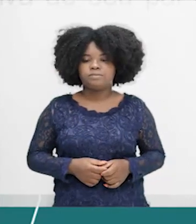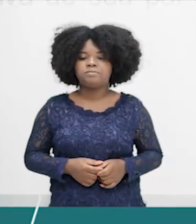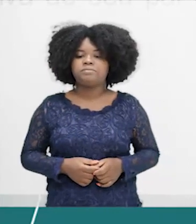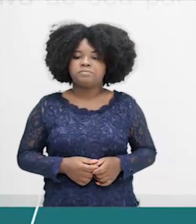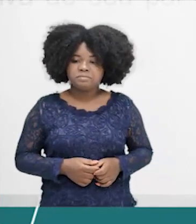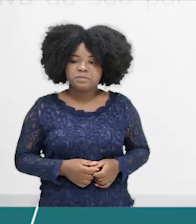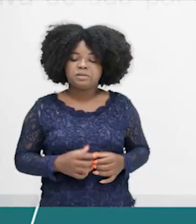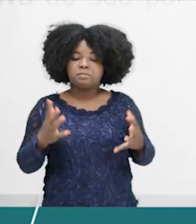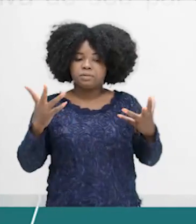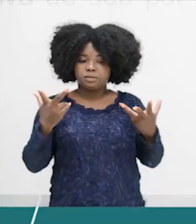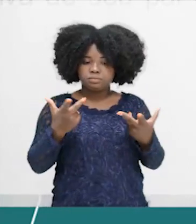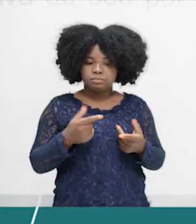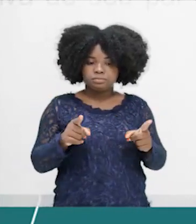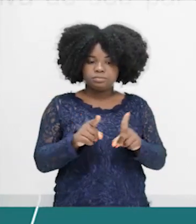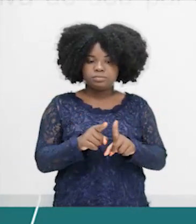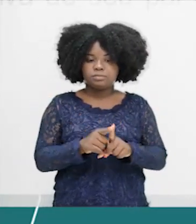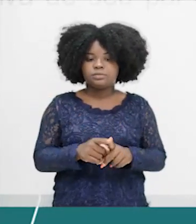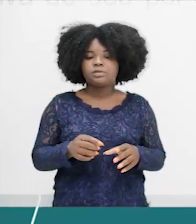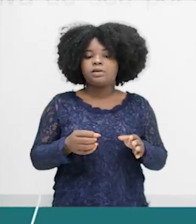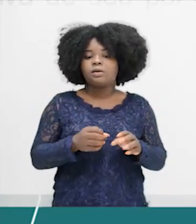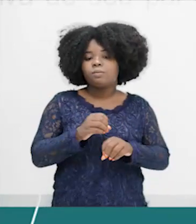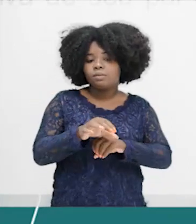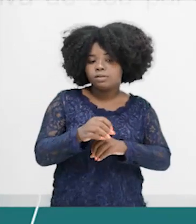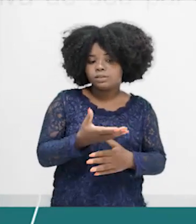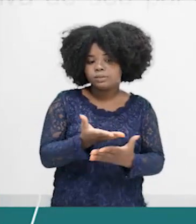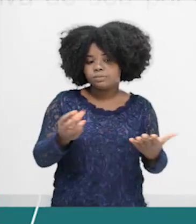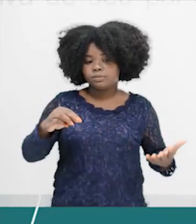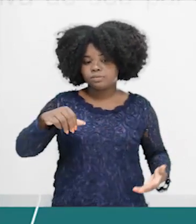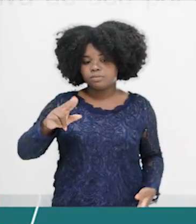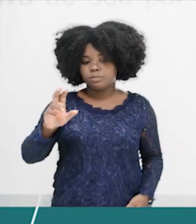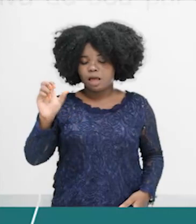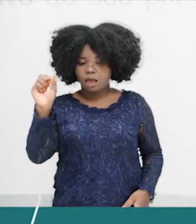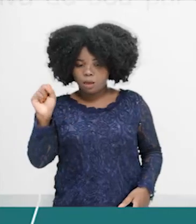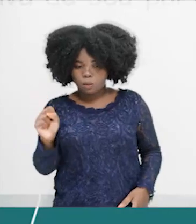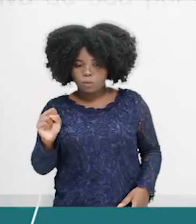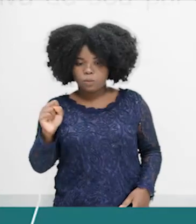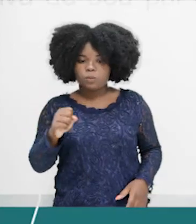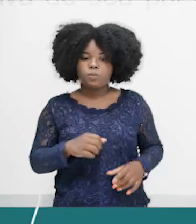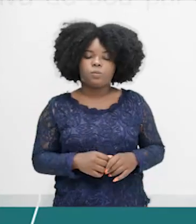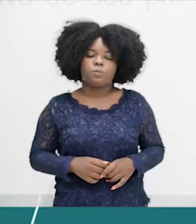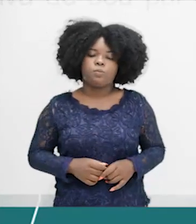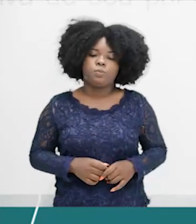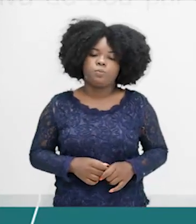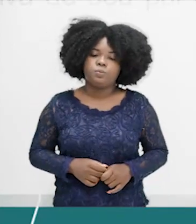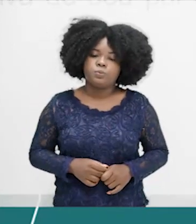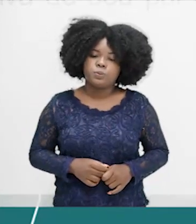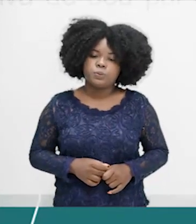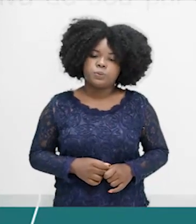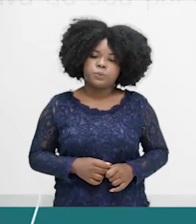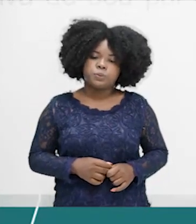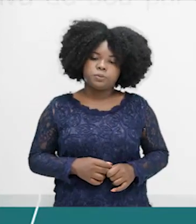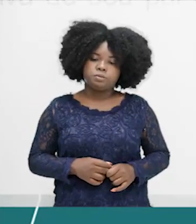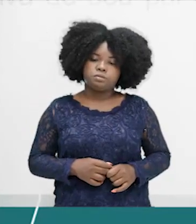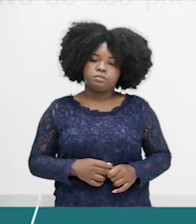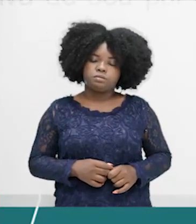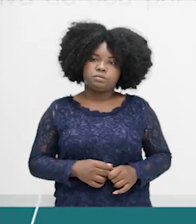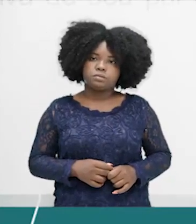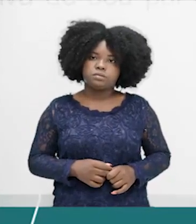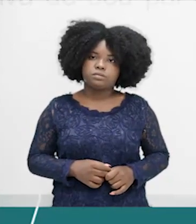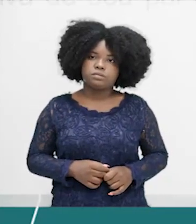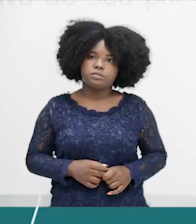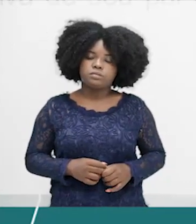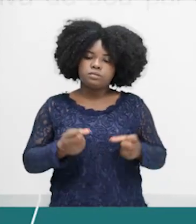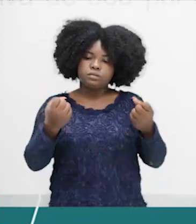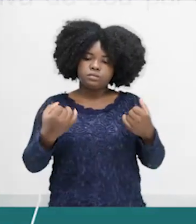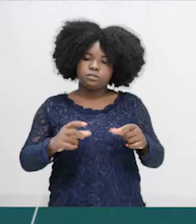tensos, mas também maravilhosos. Eu vou deixar uma dica para vocês do Mouse, do Spiegelman, perdão. E